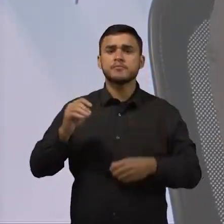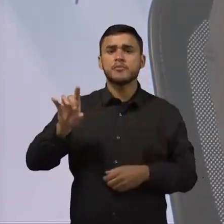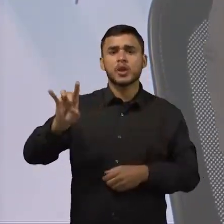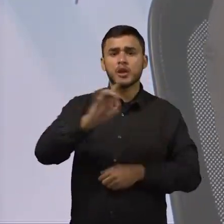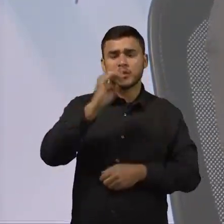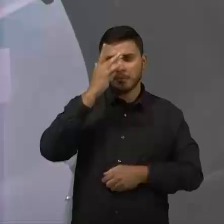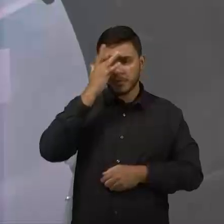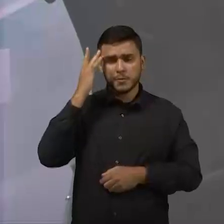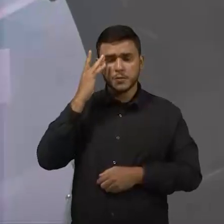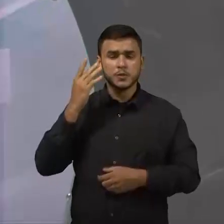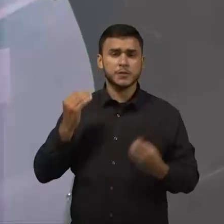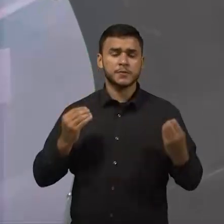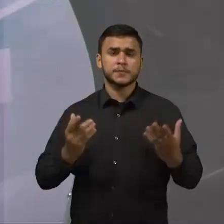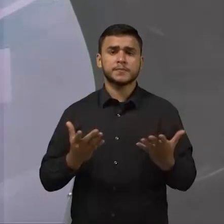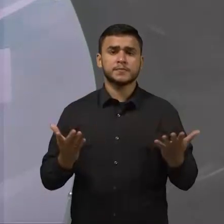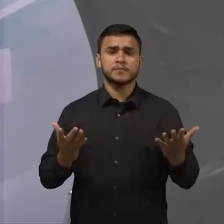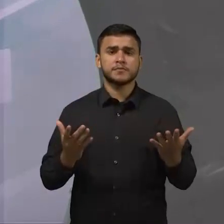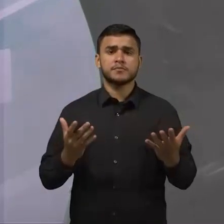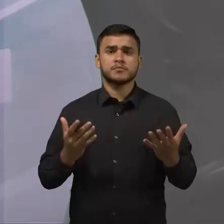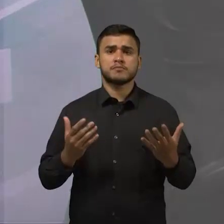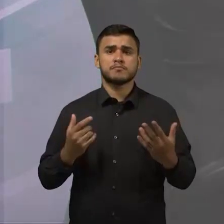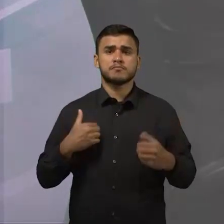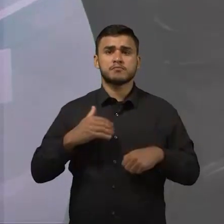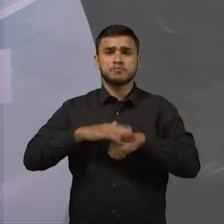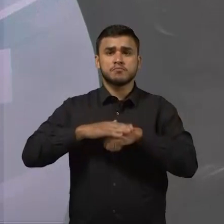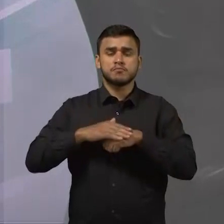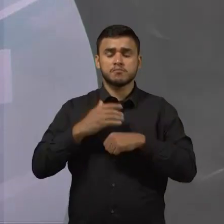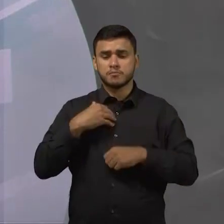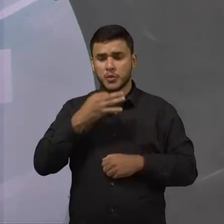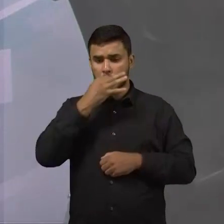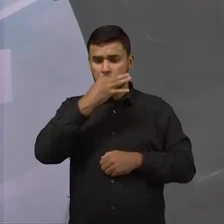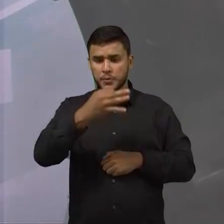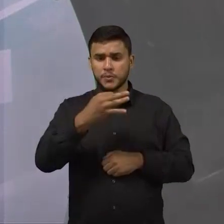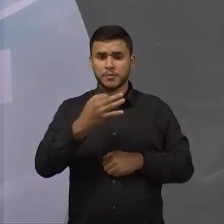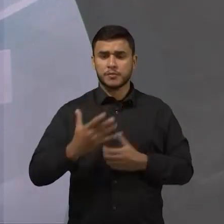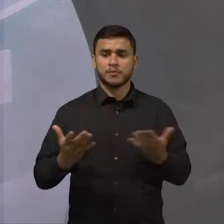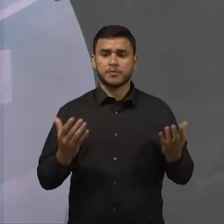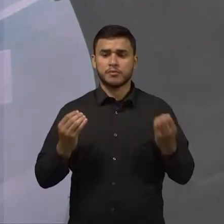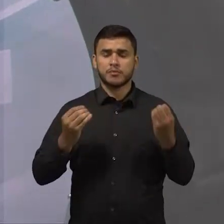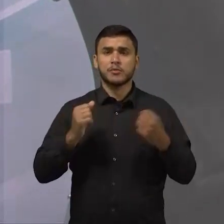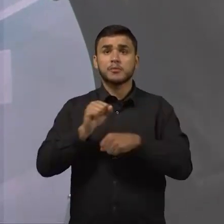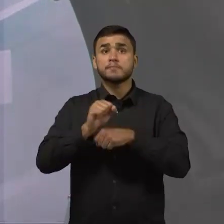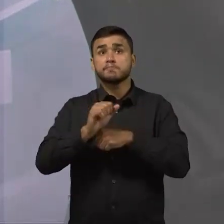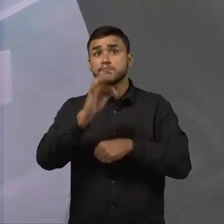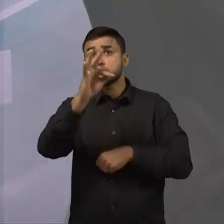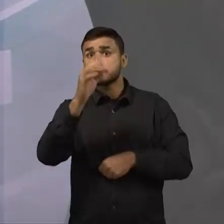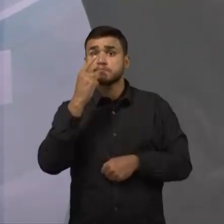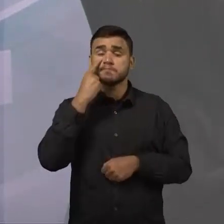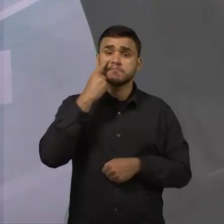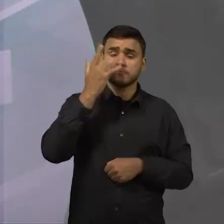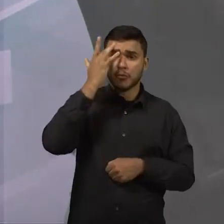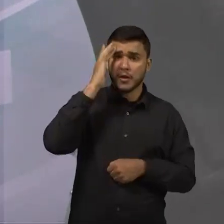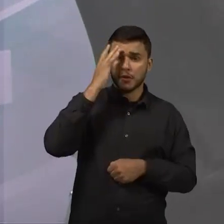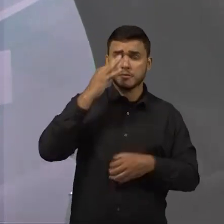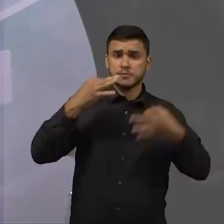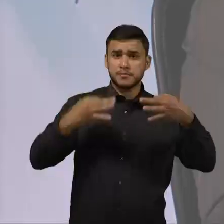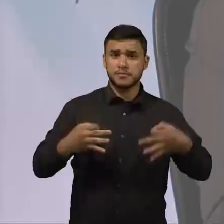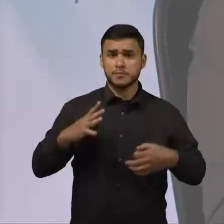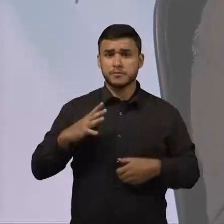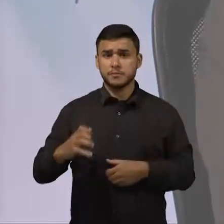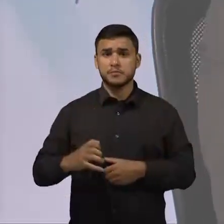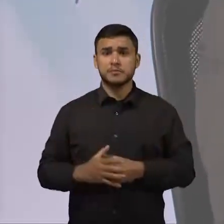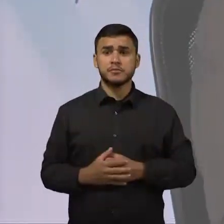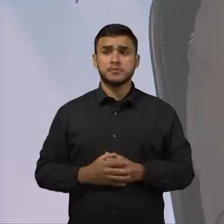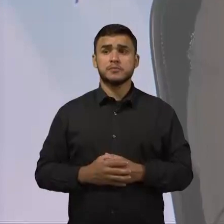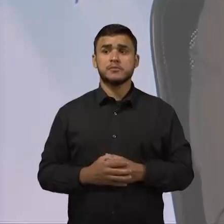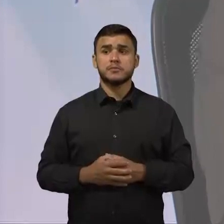um, o nosso olhar, a nossa expectativa, o que a gente acha certo eticamente. Aí, professor,